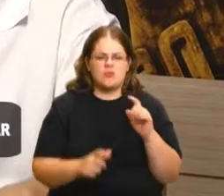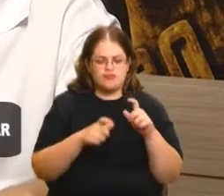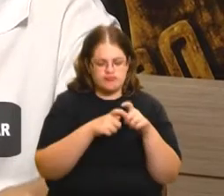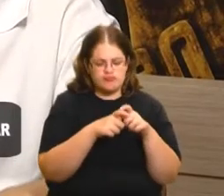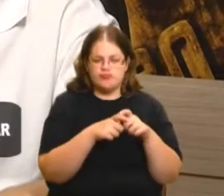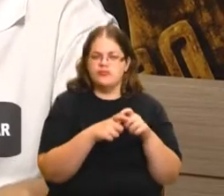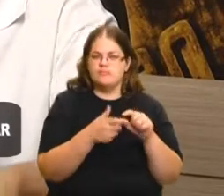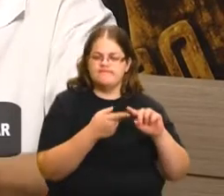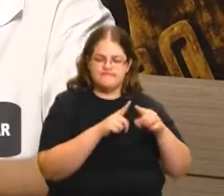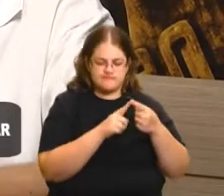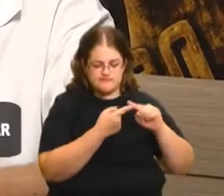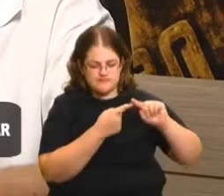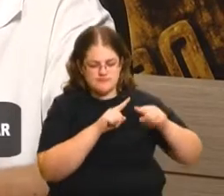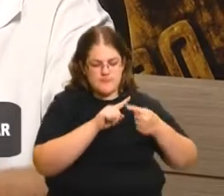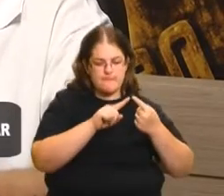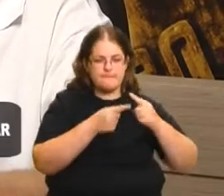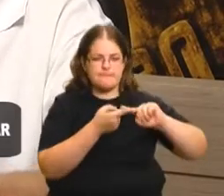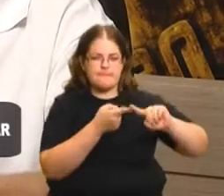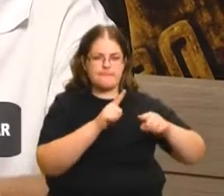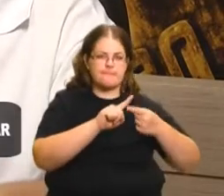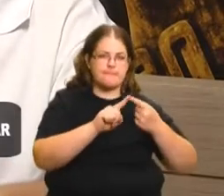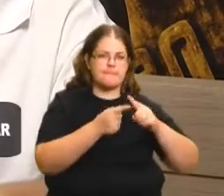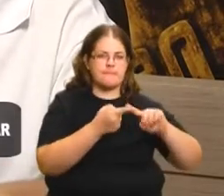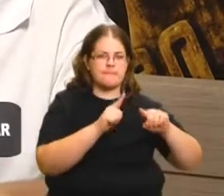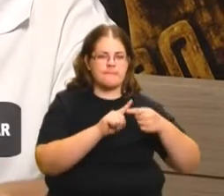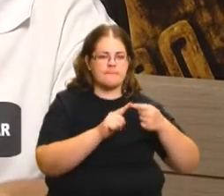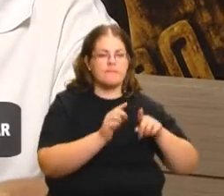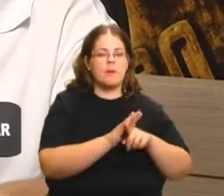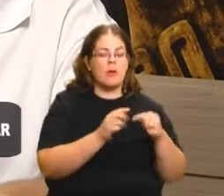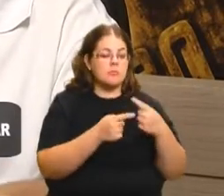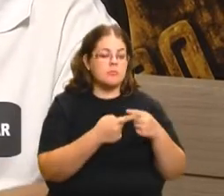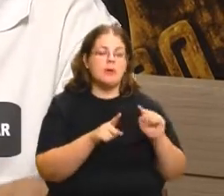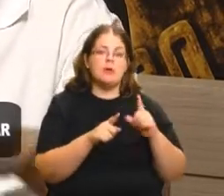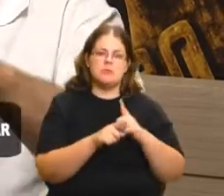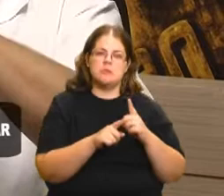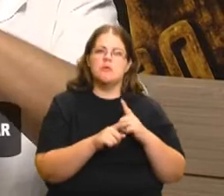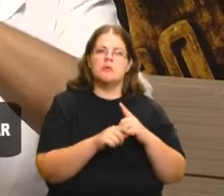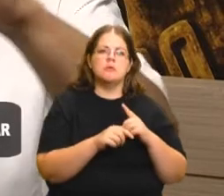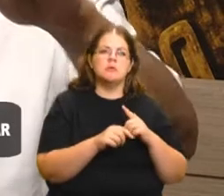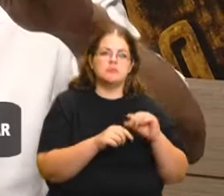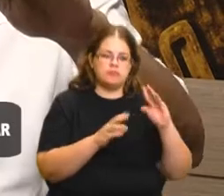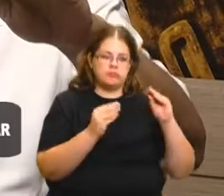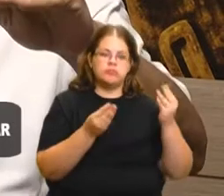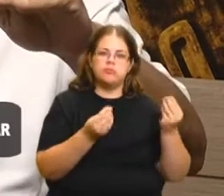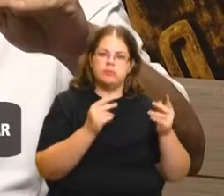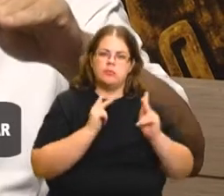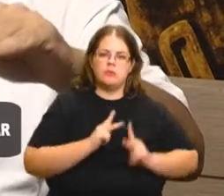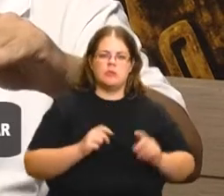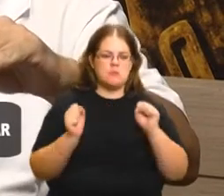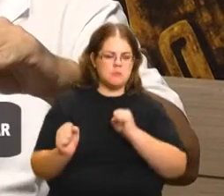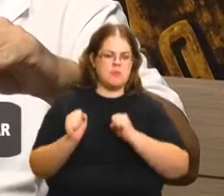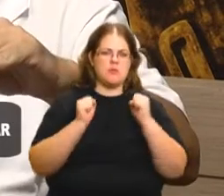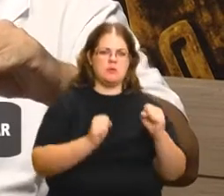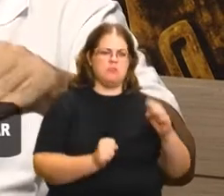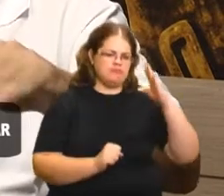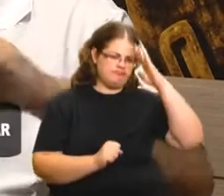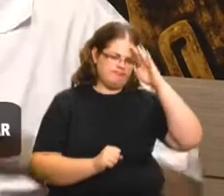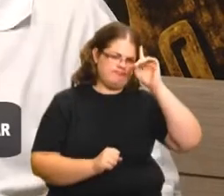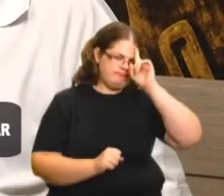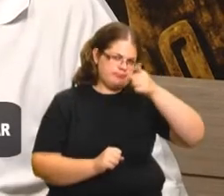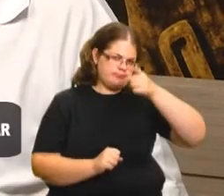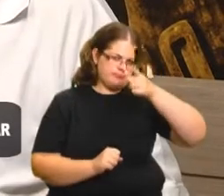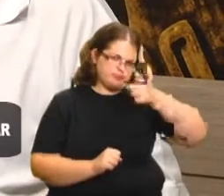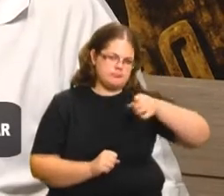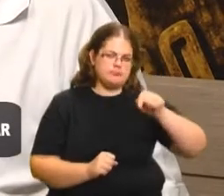Eram minoritários. Agora, eles eram uma camada, uma parte significativa da alta hierarquia. Né?